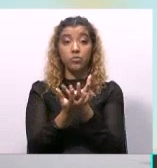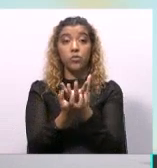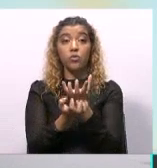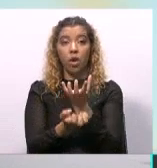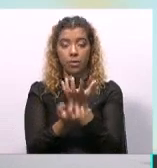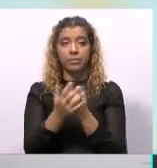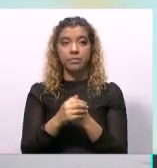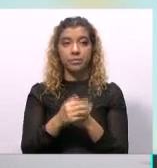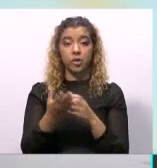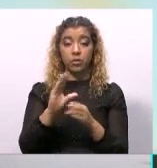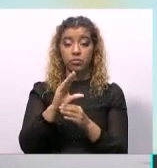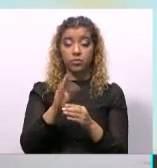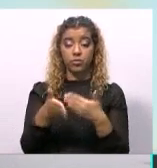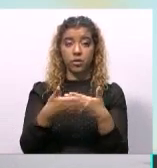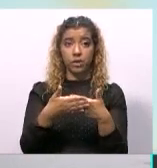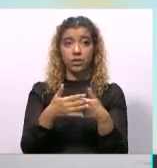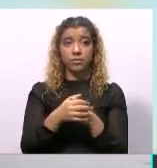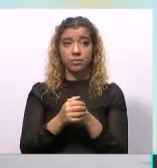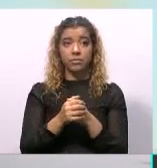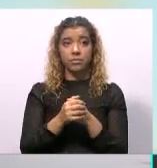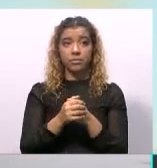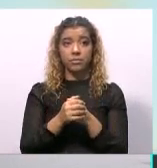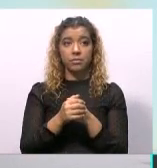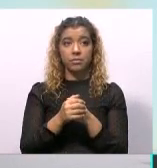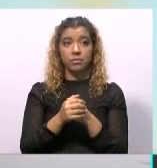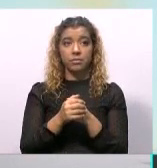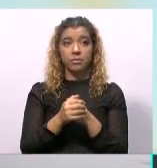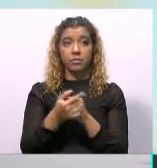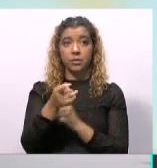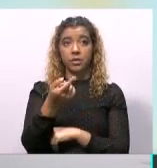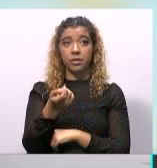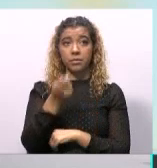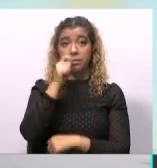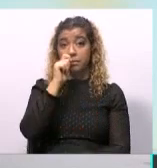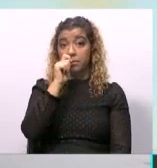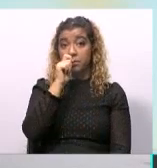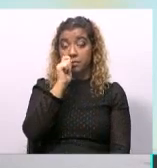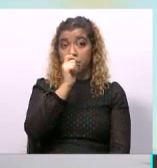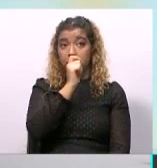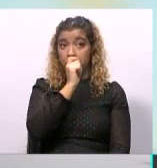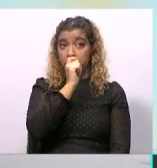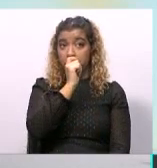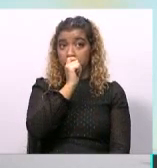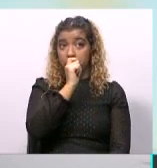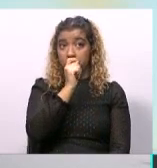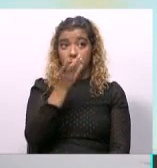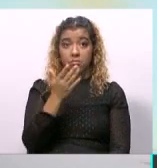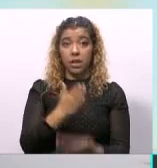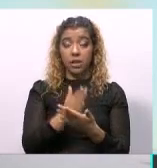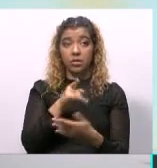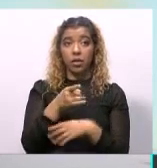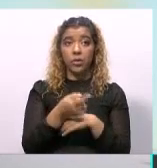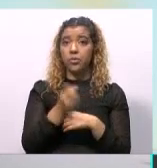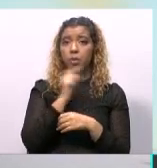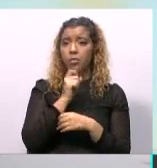óleo essencial. Fechamos aqui muito bem fechadinho. O inalador. E temos o nosso inalador pronto a utilizar. Podemos fazer estas